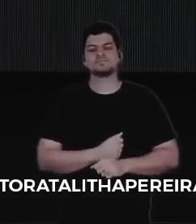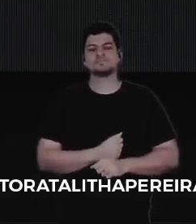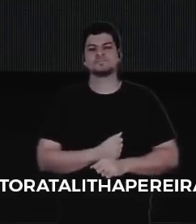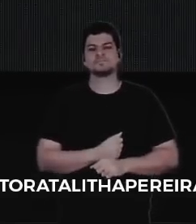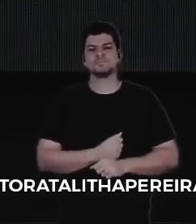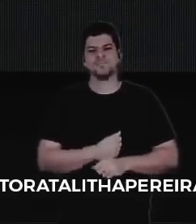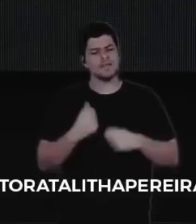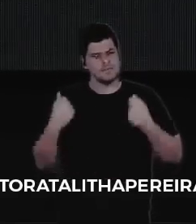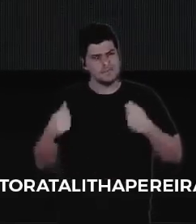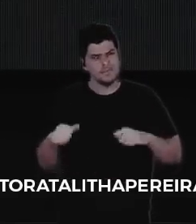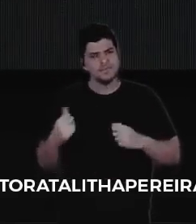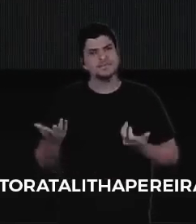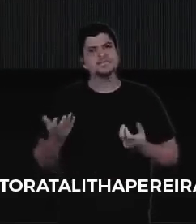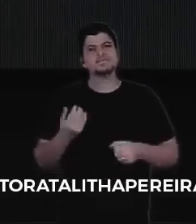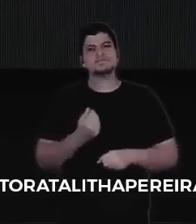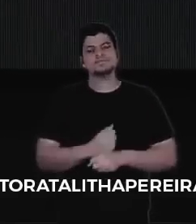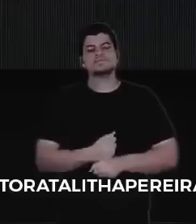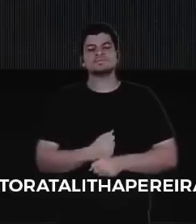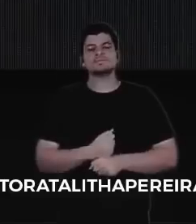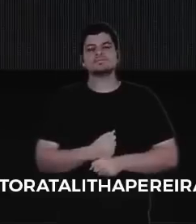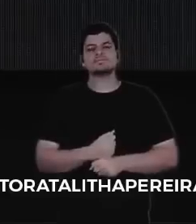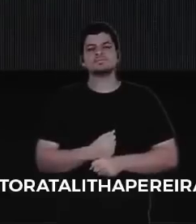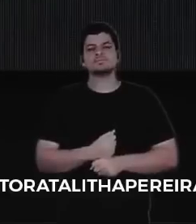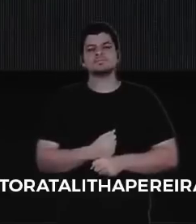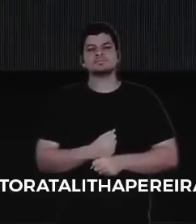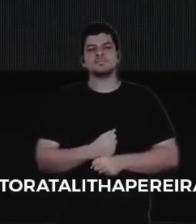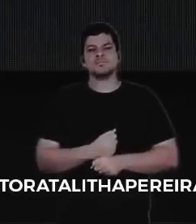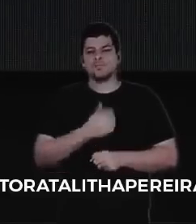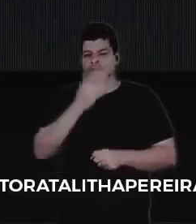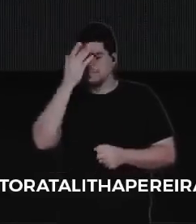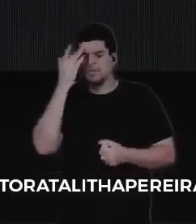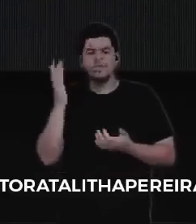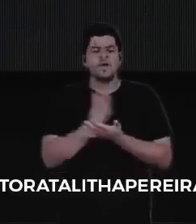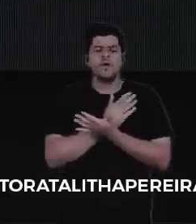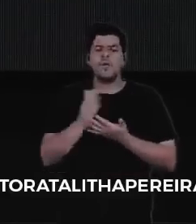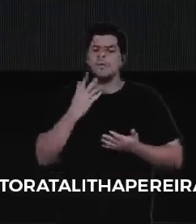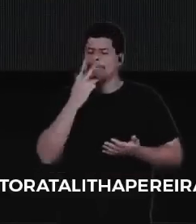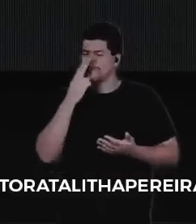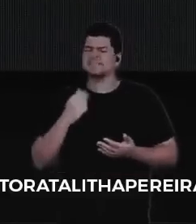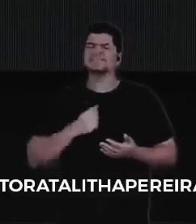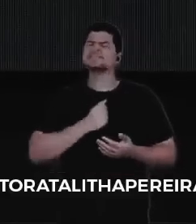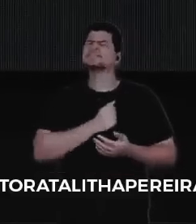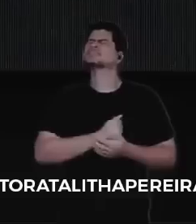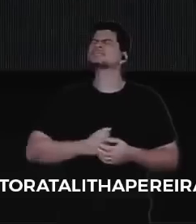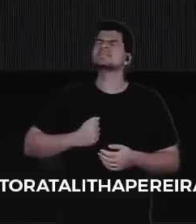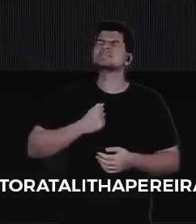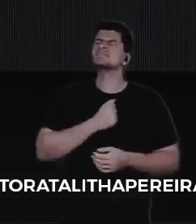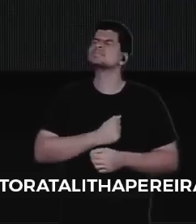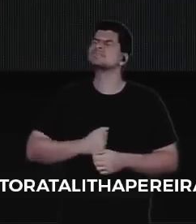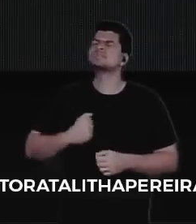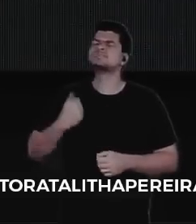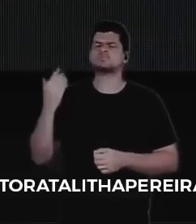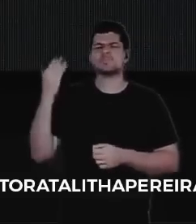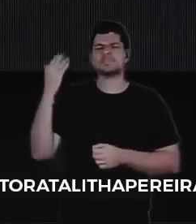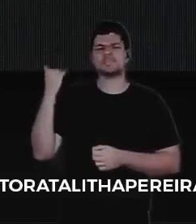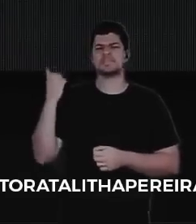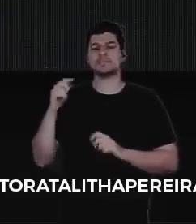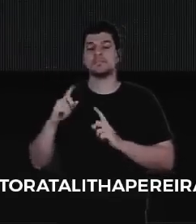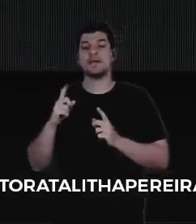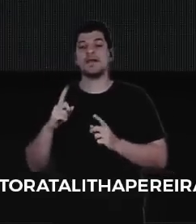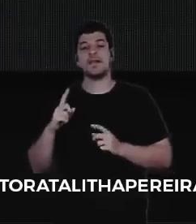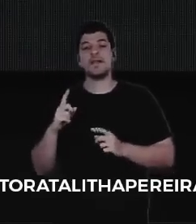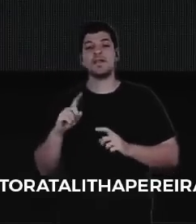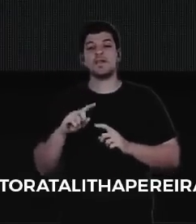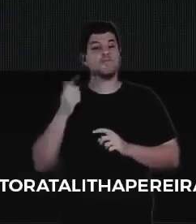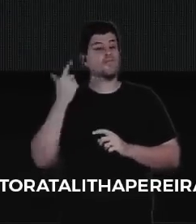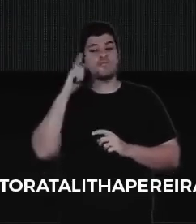Tem que ser assim. Mas tem muita gente que vive saudoso, mas tão saudoso que a pessoa não consegue viver algo